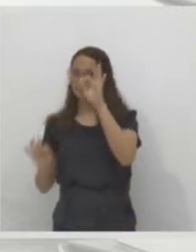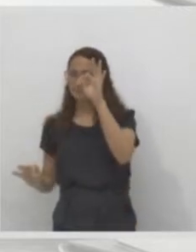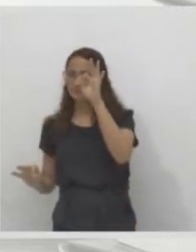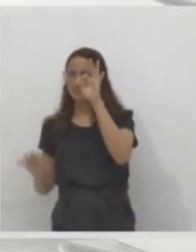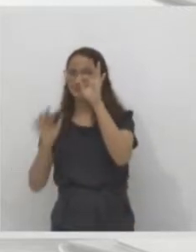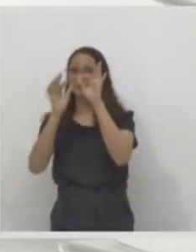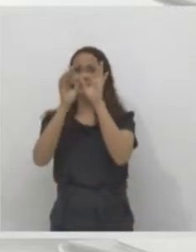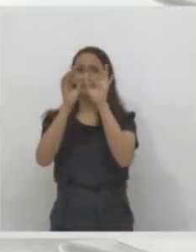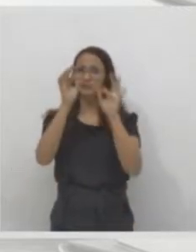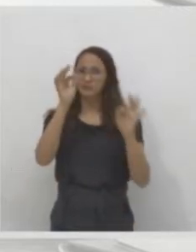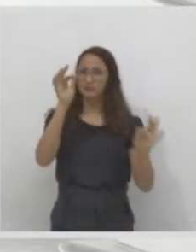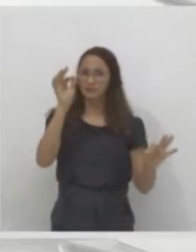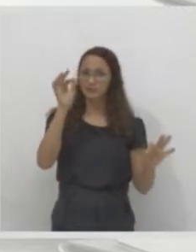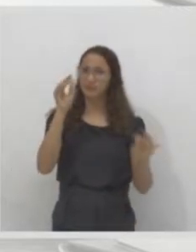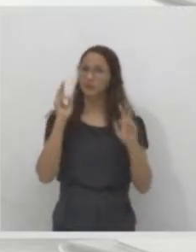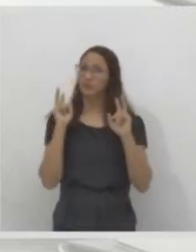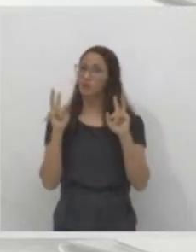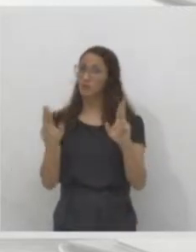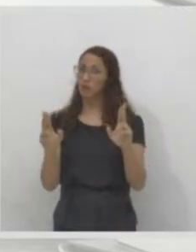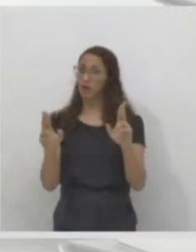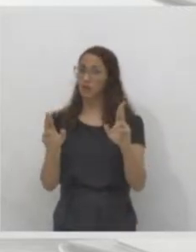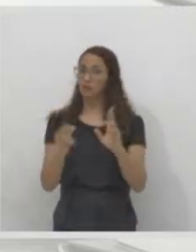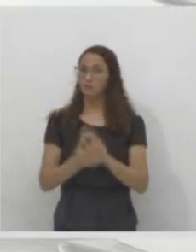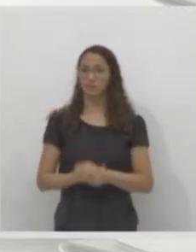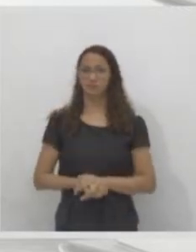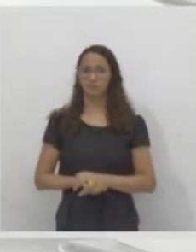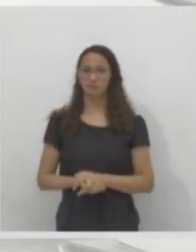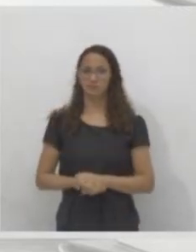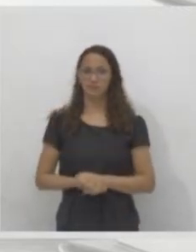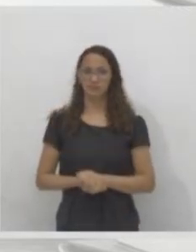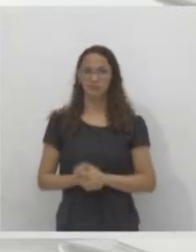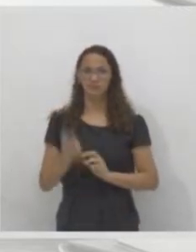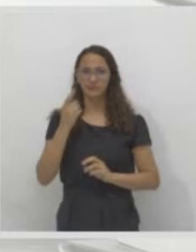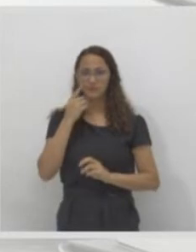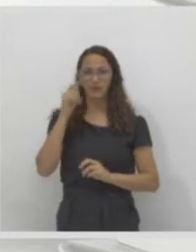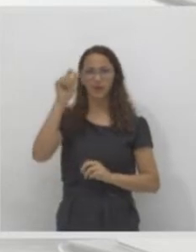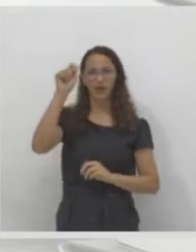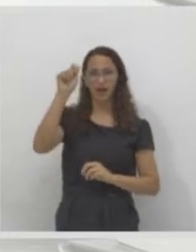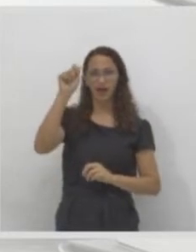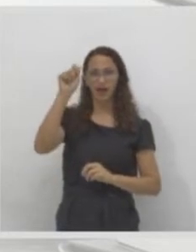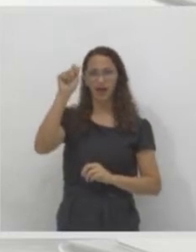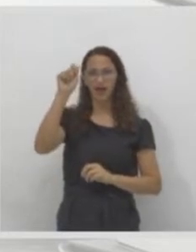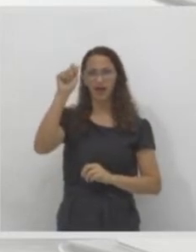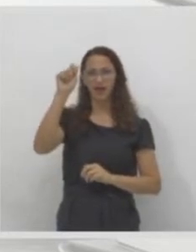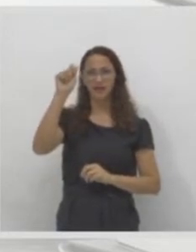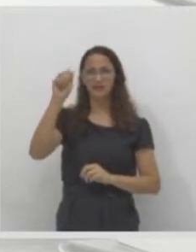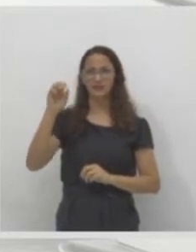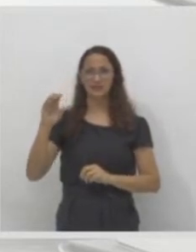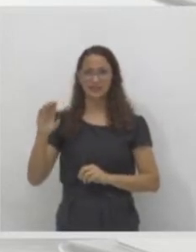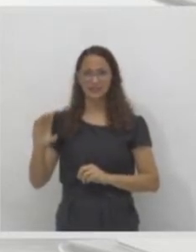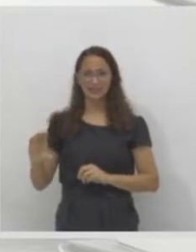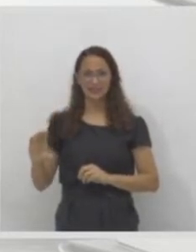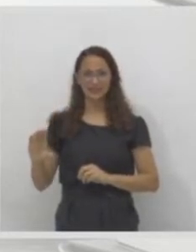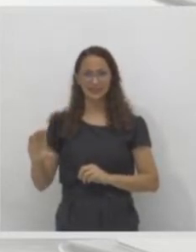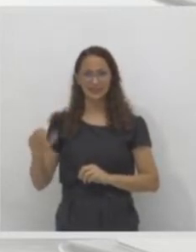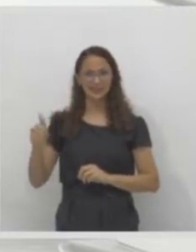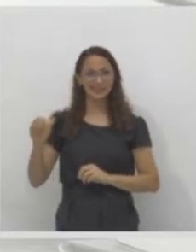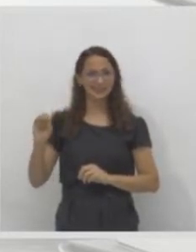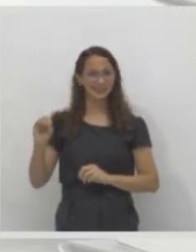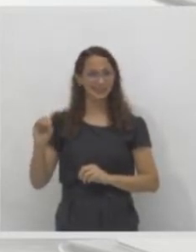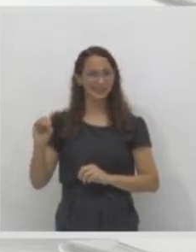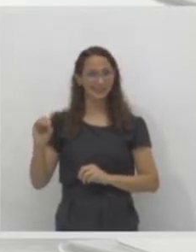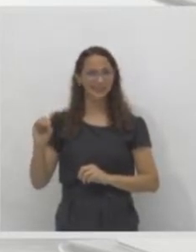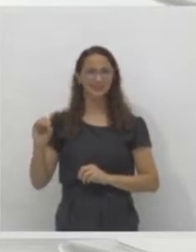Olhem aqui, eu tenho o segmento AC medindo 10 centímetros e eu tenho